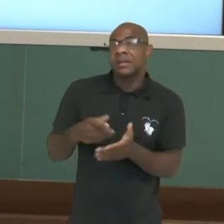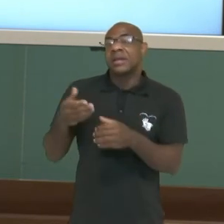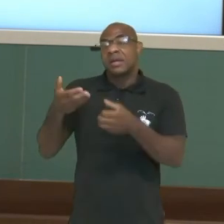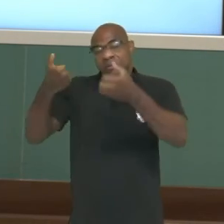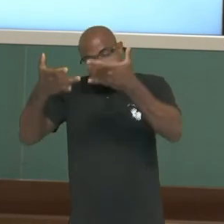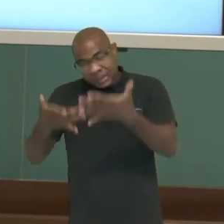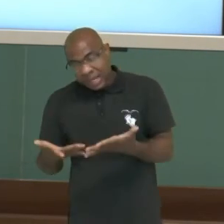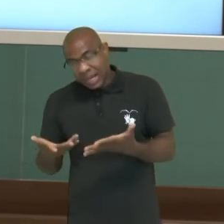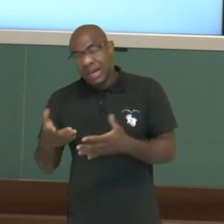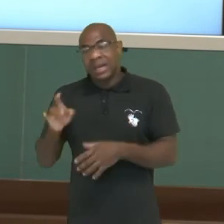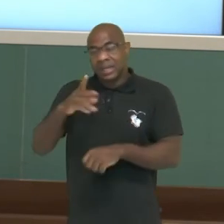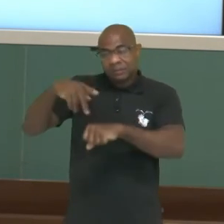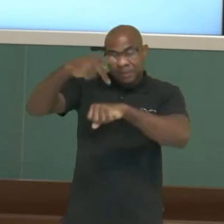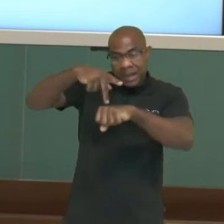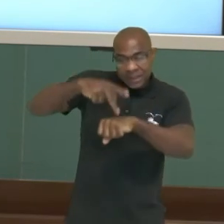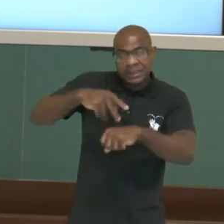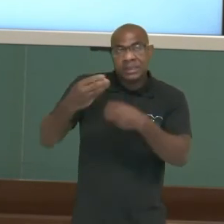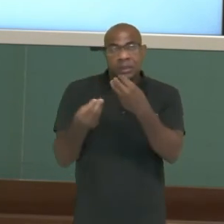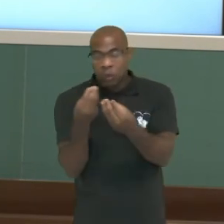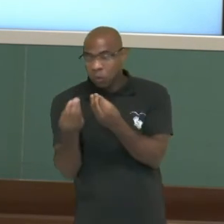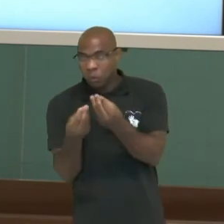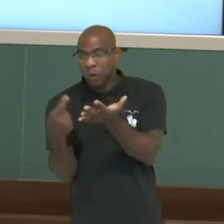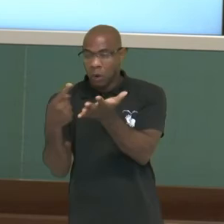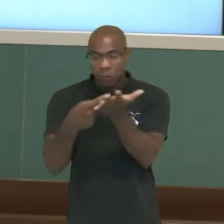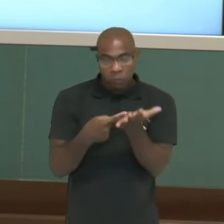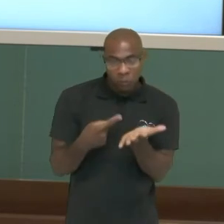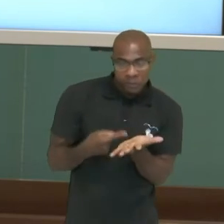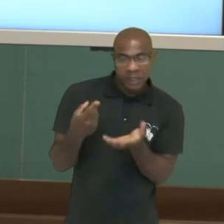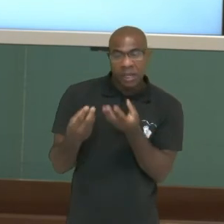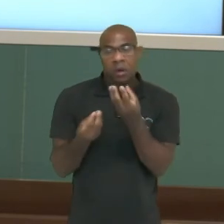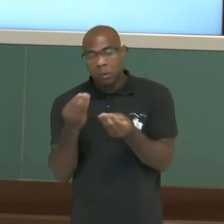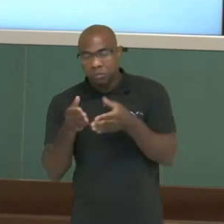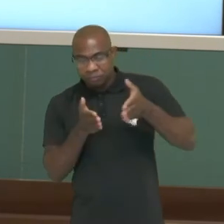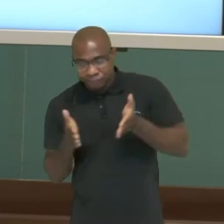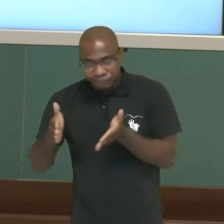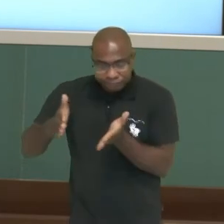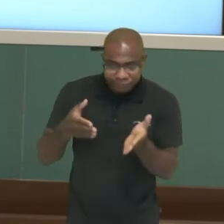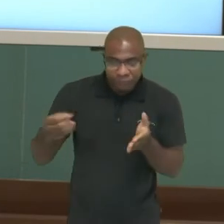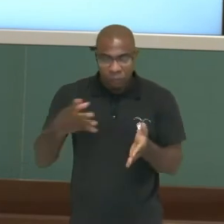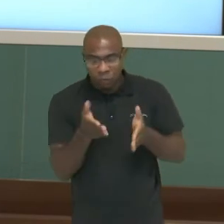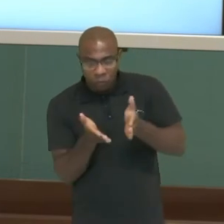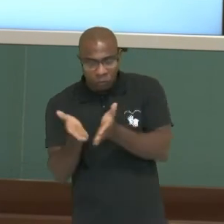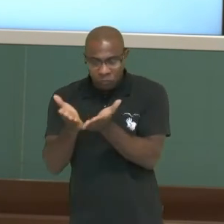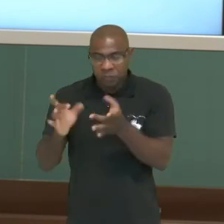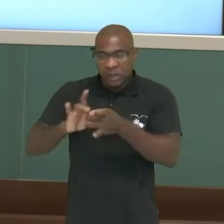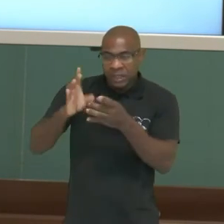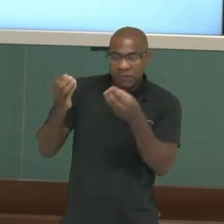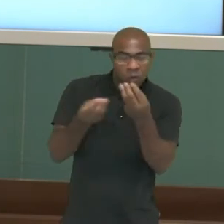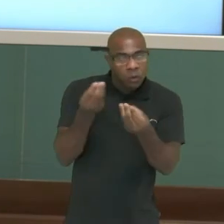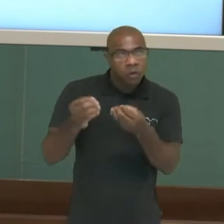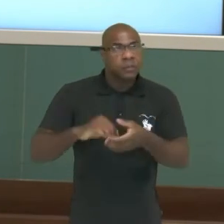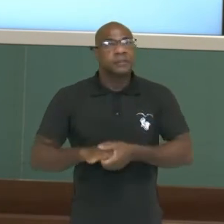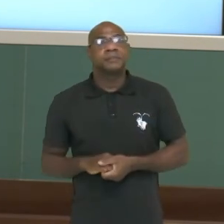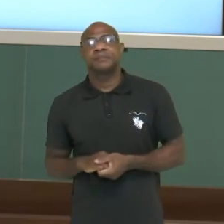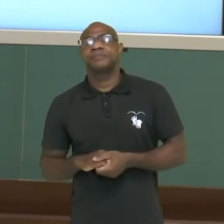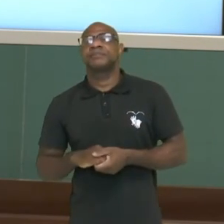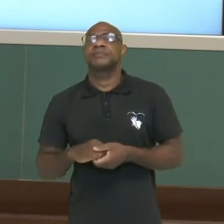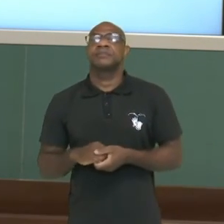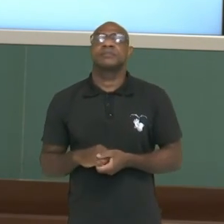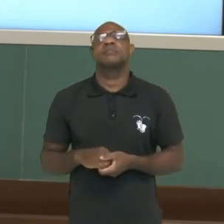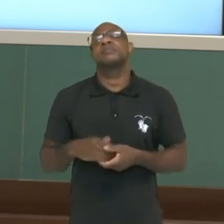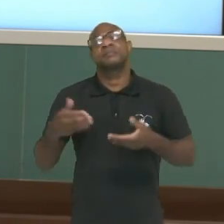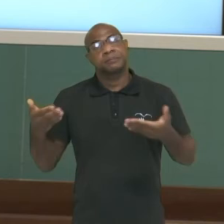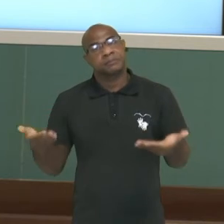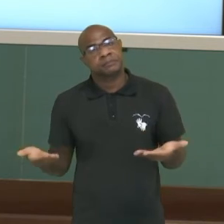novos limites ali nessa região ártica. Ou também na avaliação e na mediação de possíveis divergências entre os países,